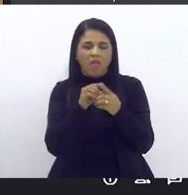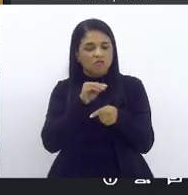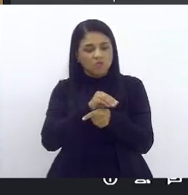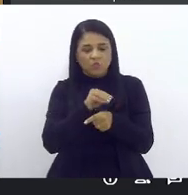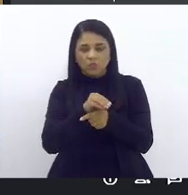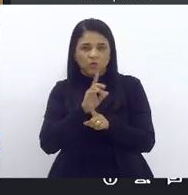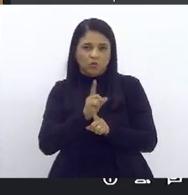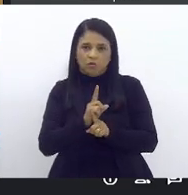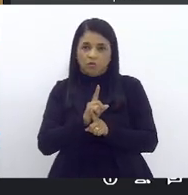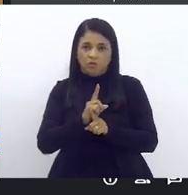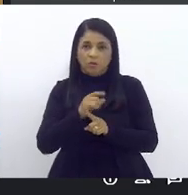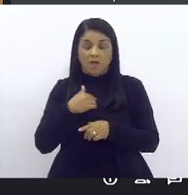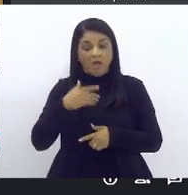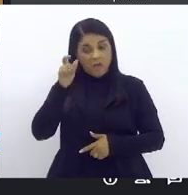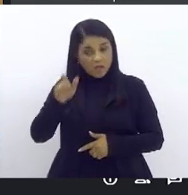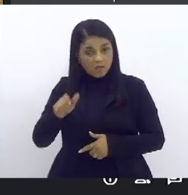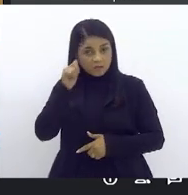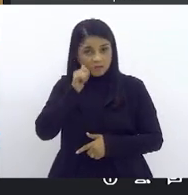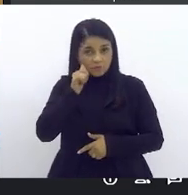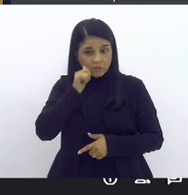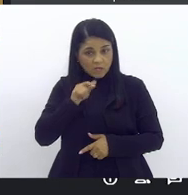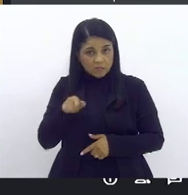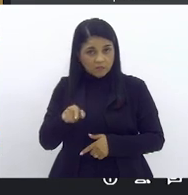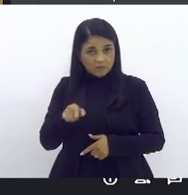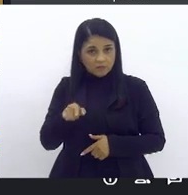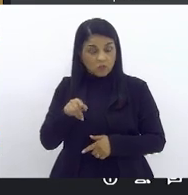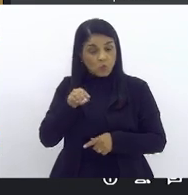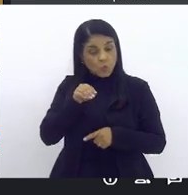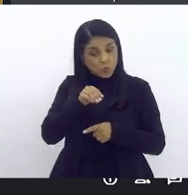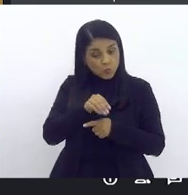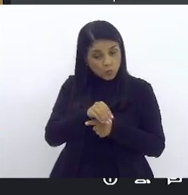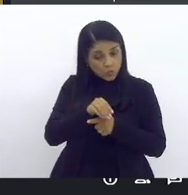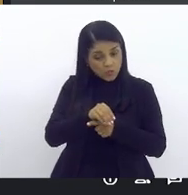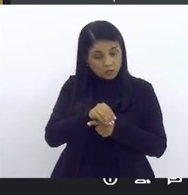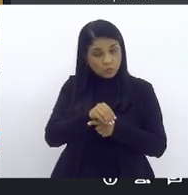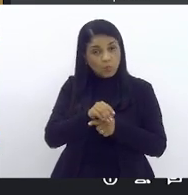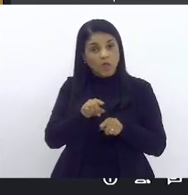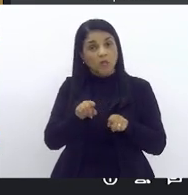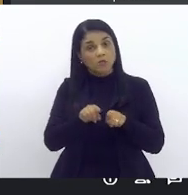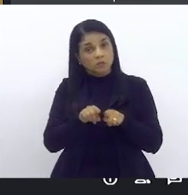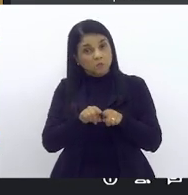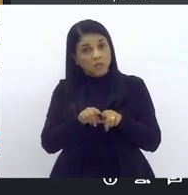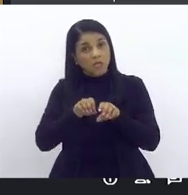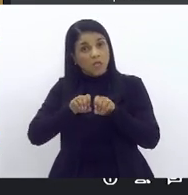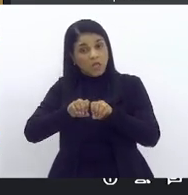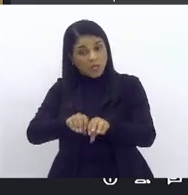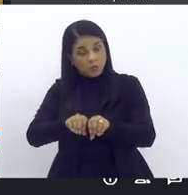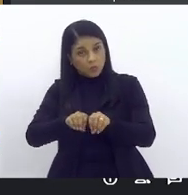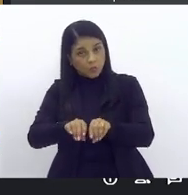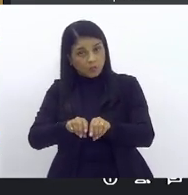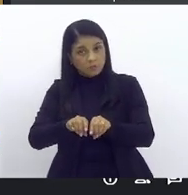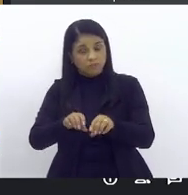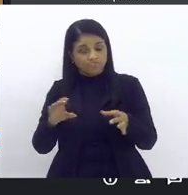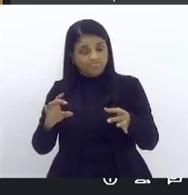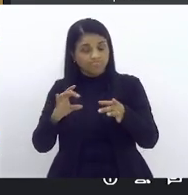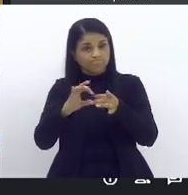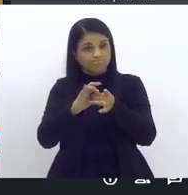As mulheres que estão ali, elas estão cuidando e educando, porque cuidar e educar